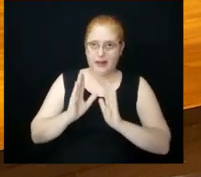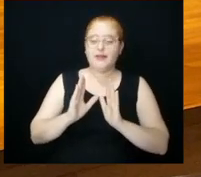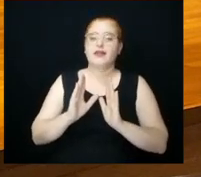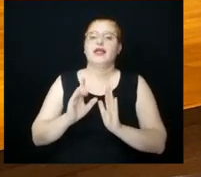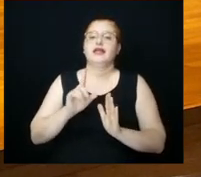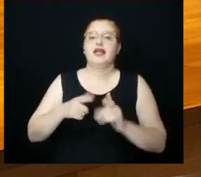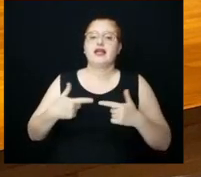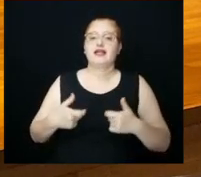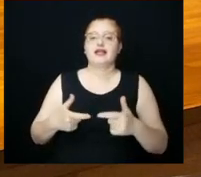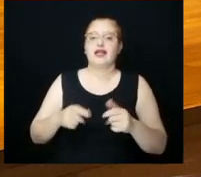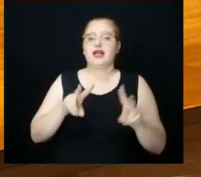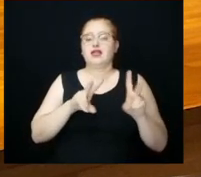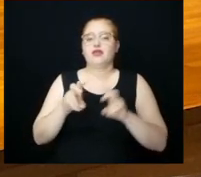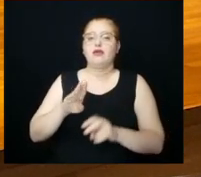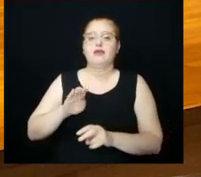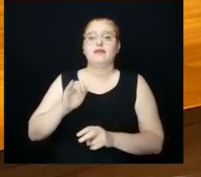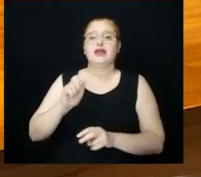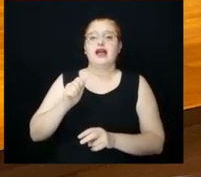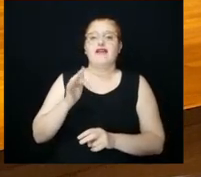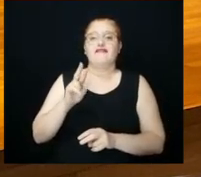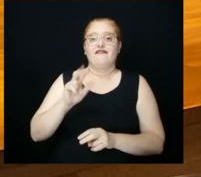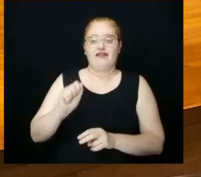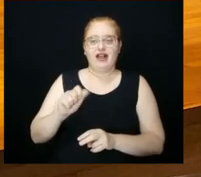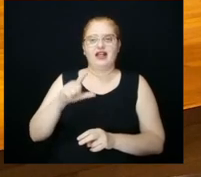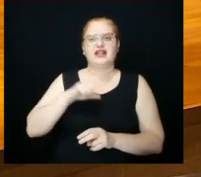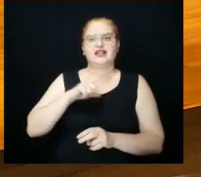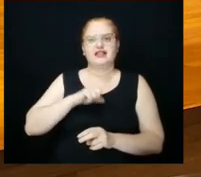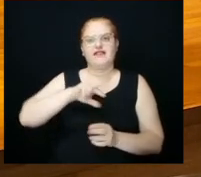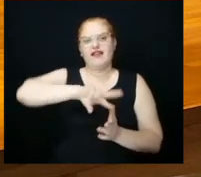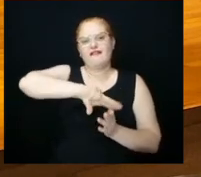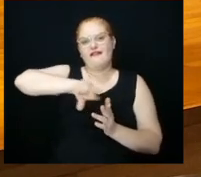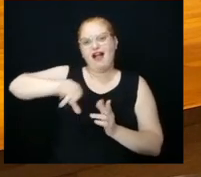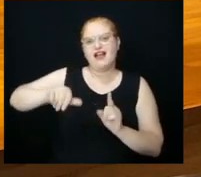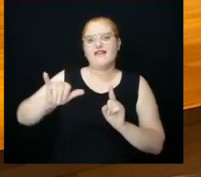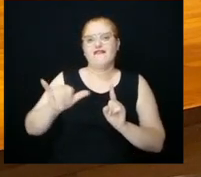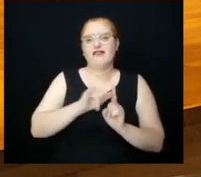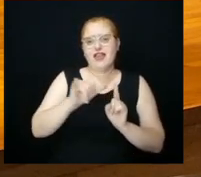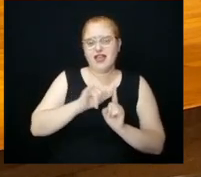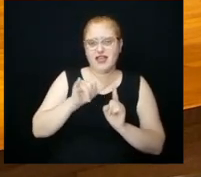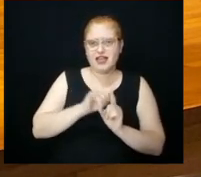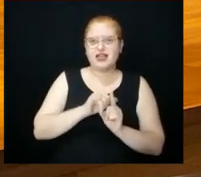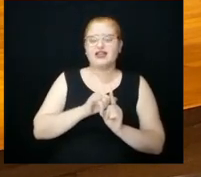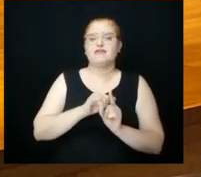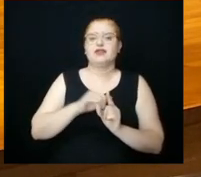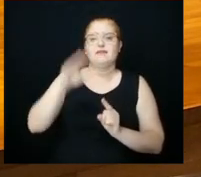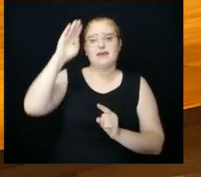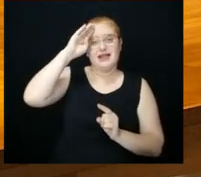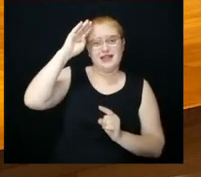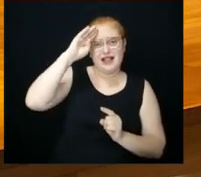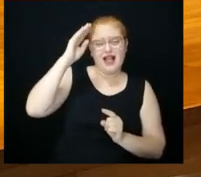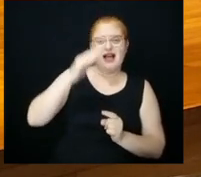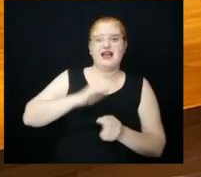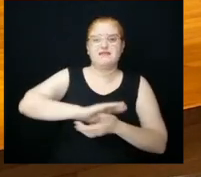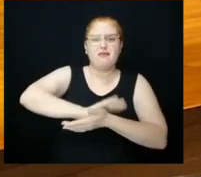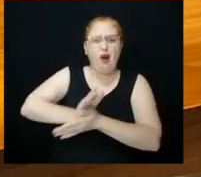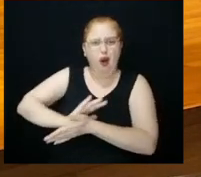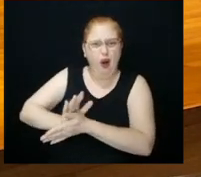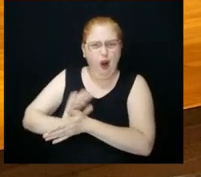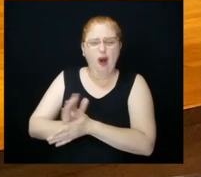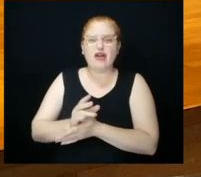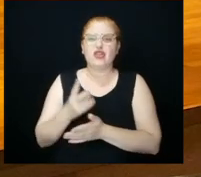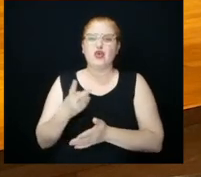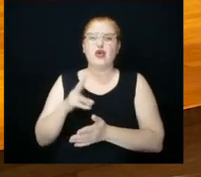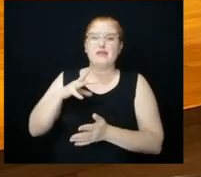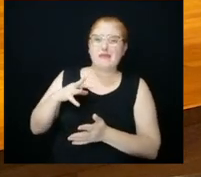Biafra, e fez milhares de vítimas de civis, de militares, muitos mortos por inanição, em torno de